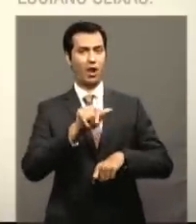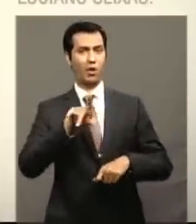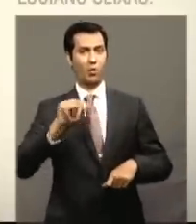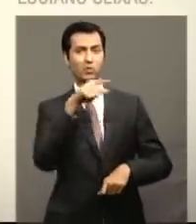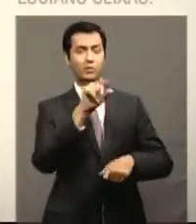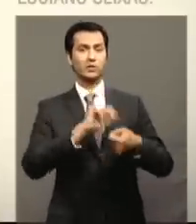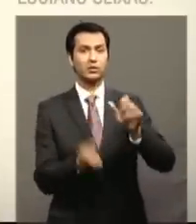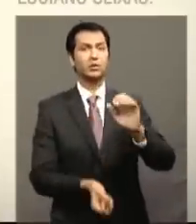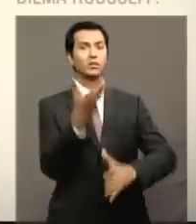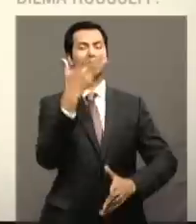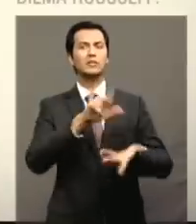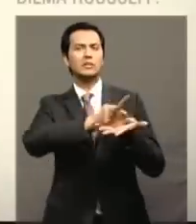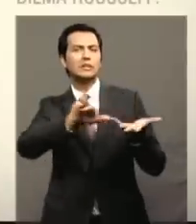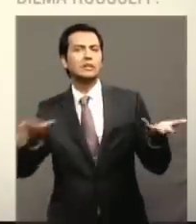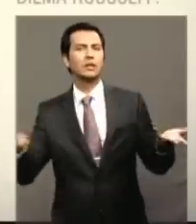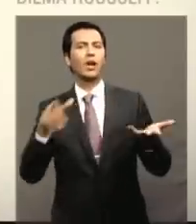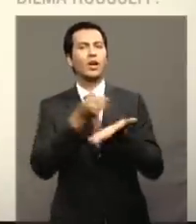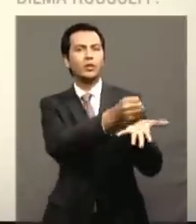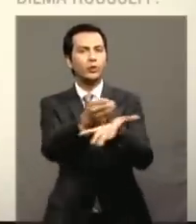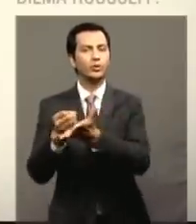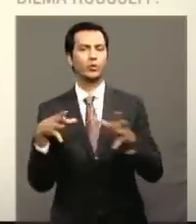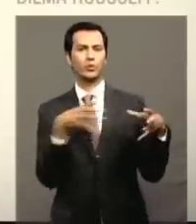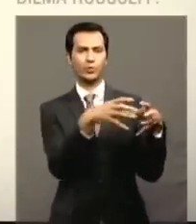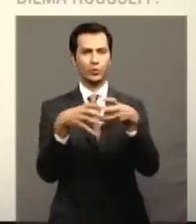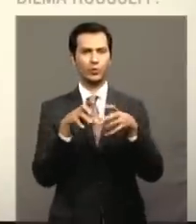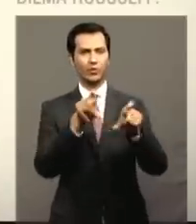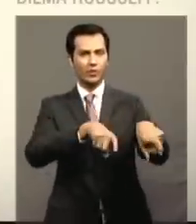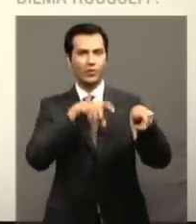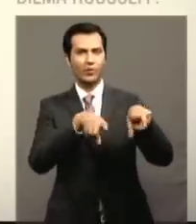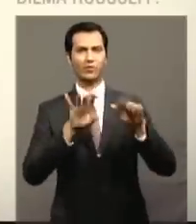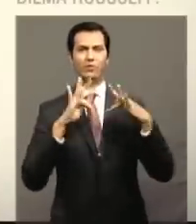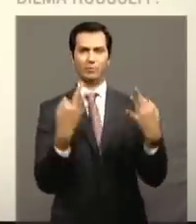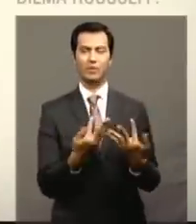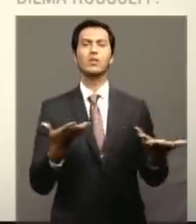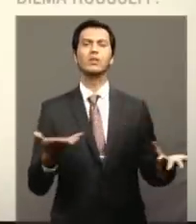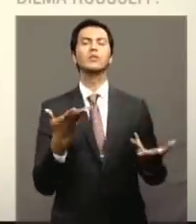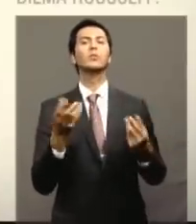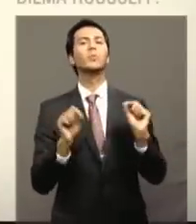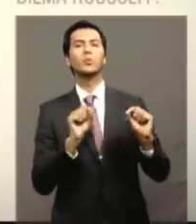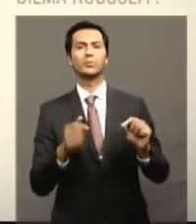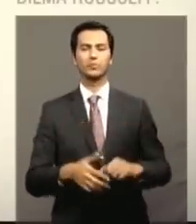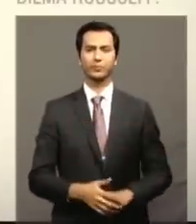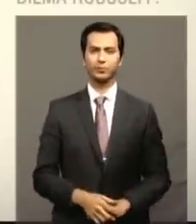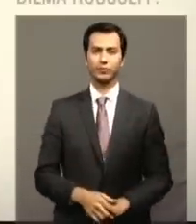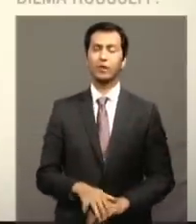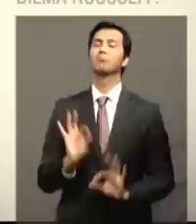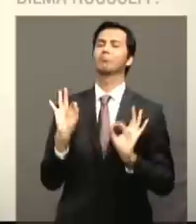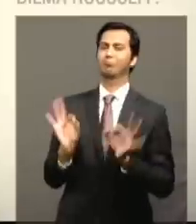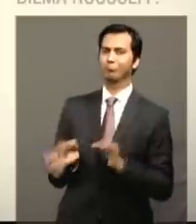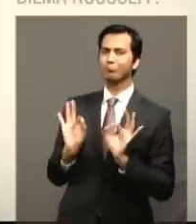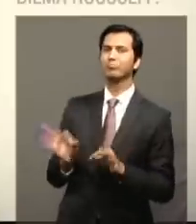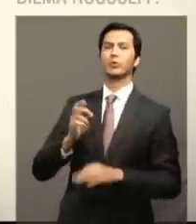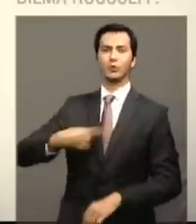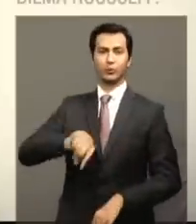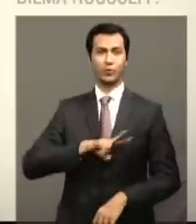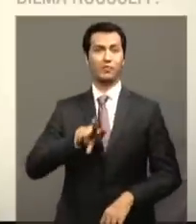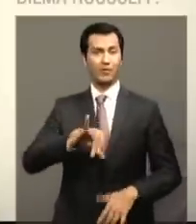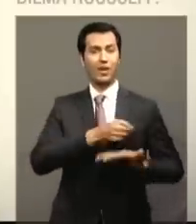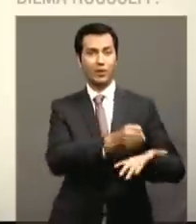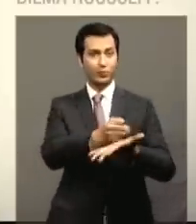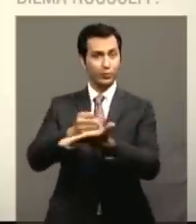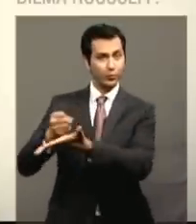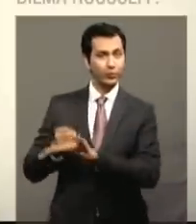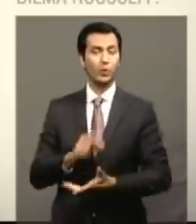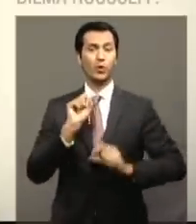agricultura familiar não é isso mesmo vamos melhorar e apoiar a produção de 250.000 famílias